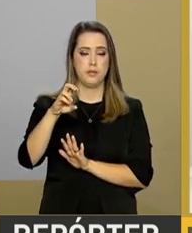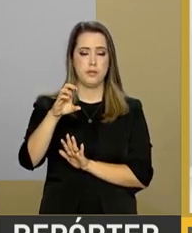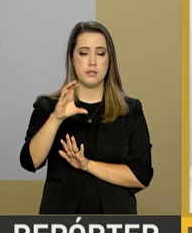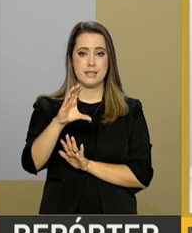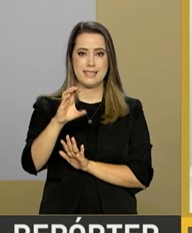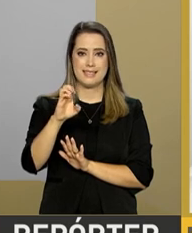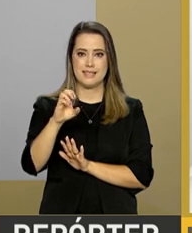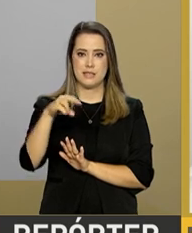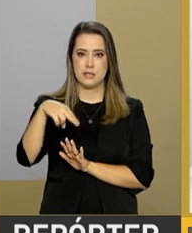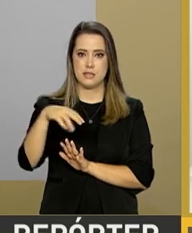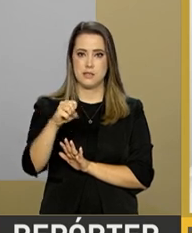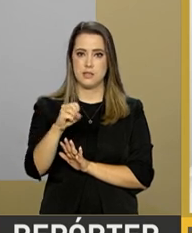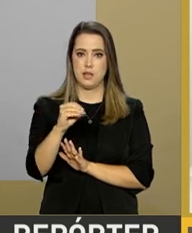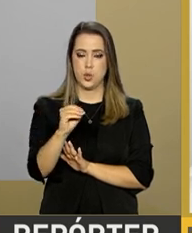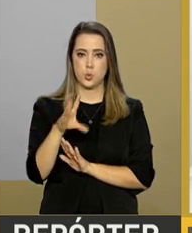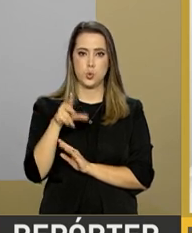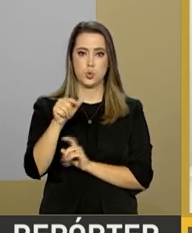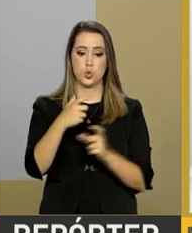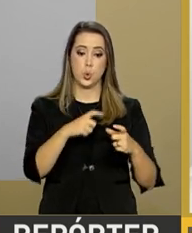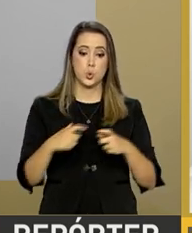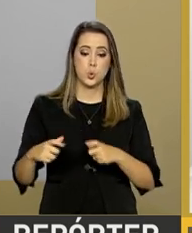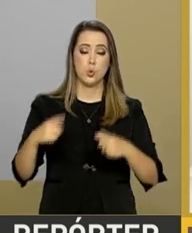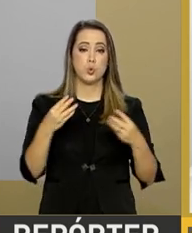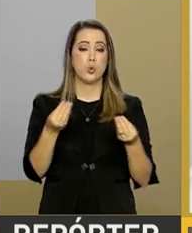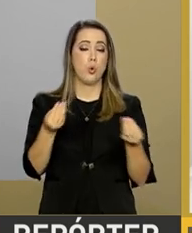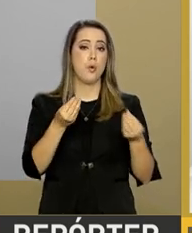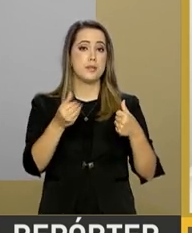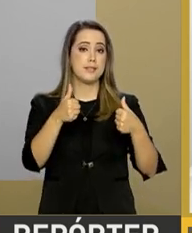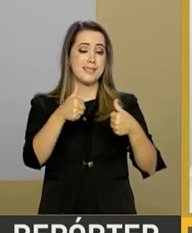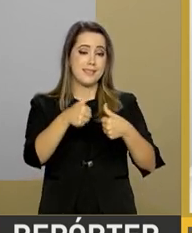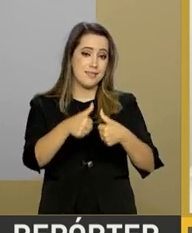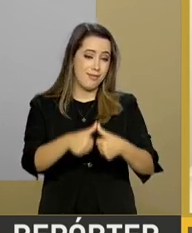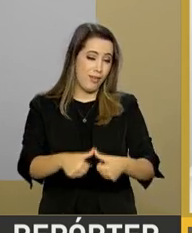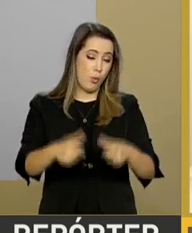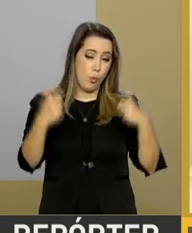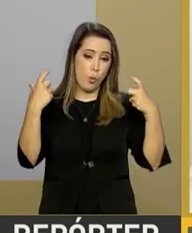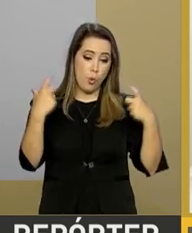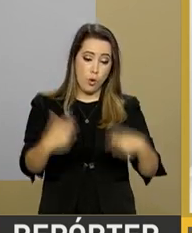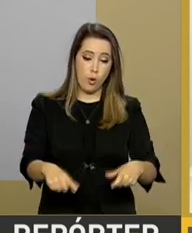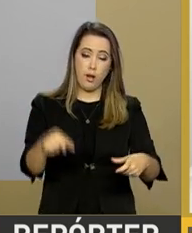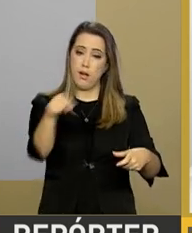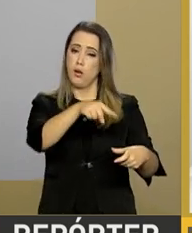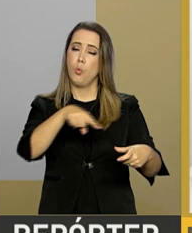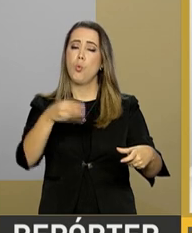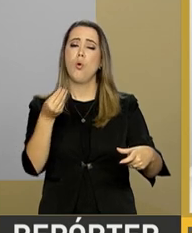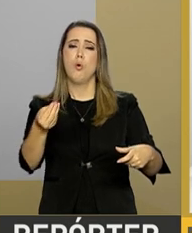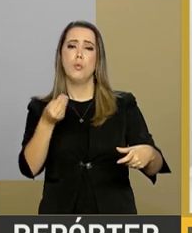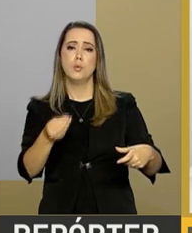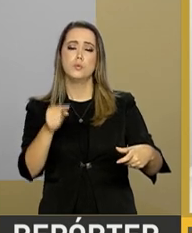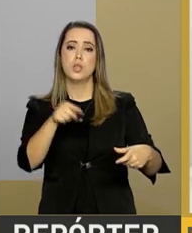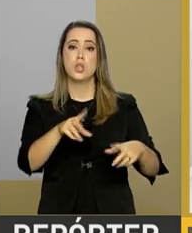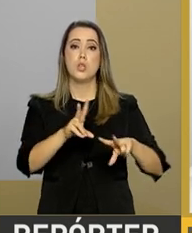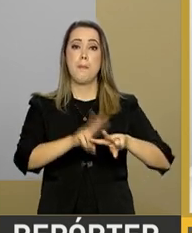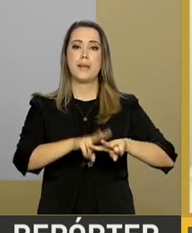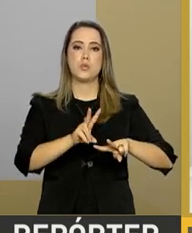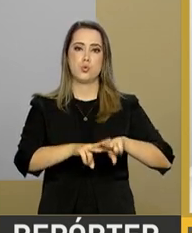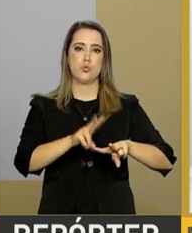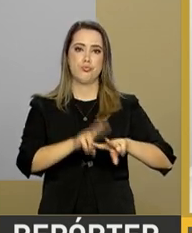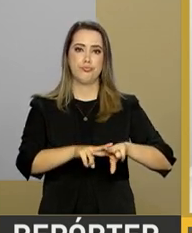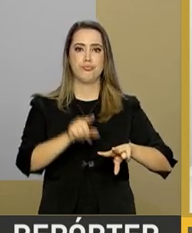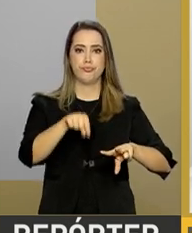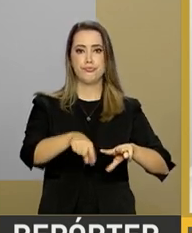da população, é de todas as instalações carcerárias, prisionais do Brasil. Nós vamos poder